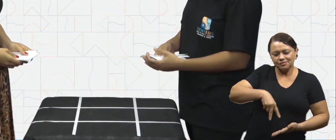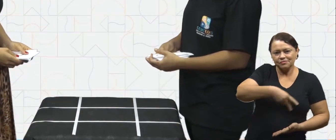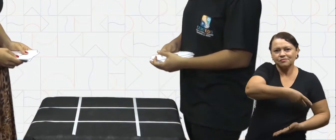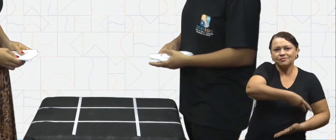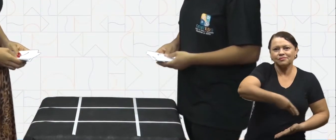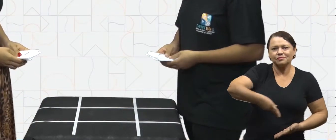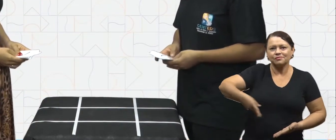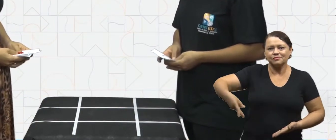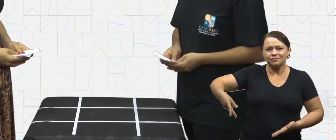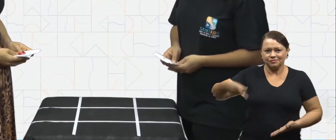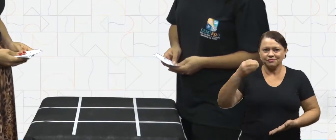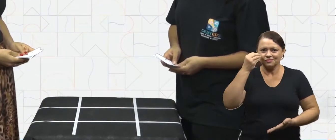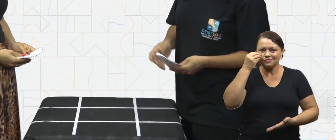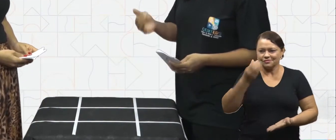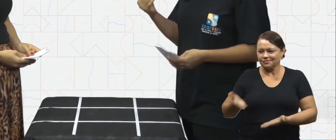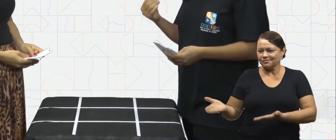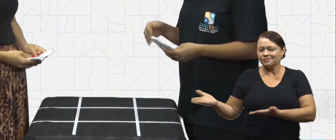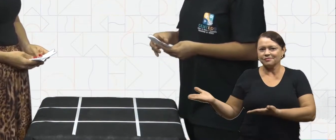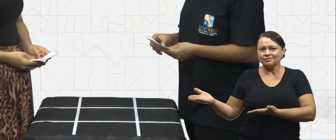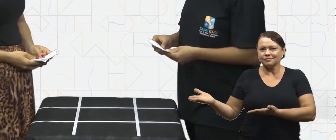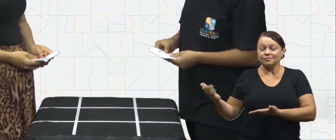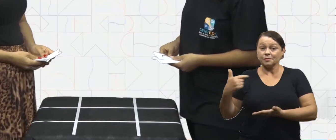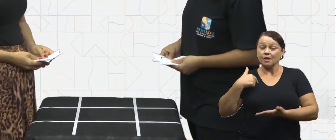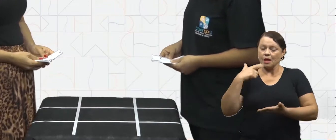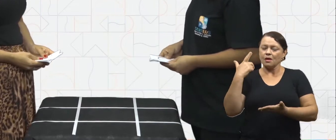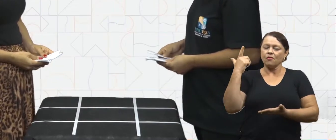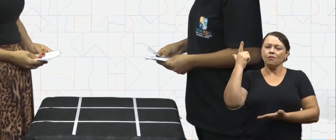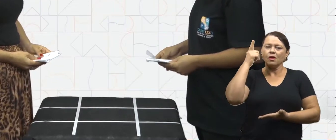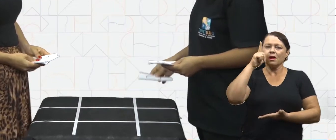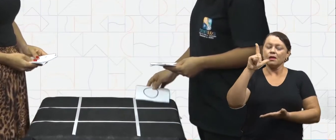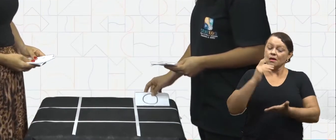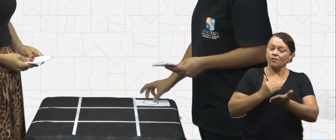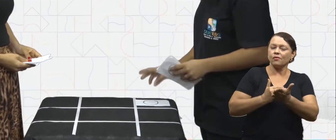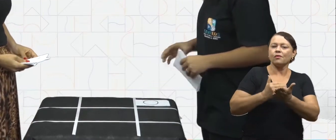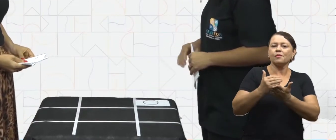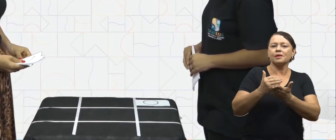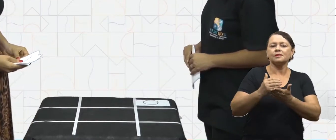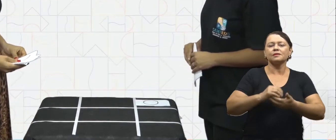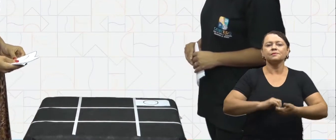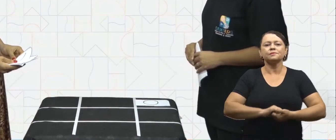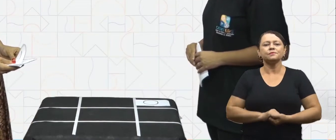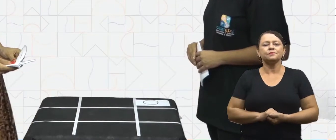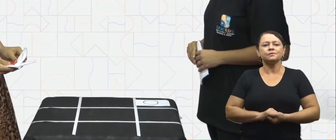velha. Como eu ganhei o par ou ímpar, eu começo.